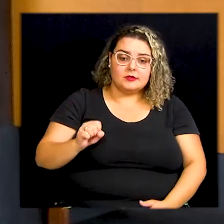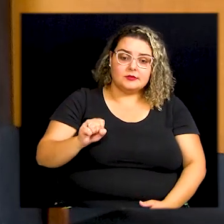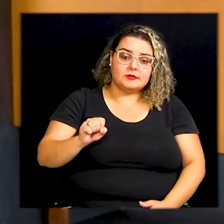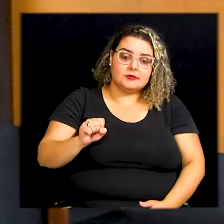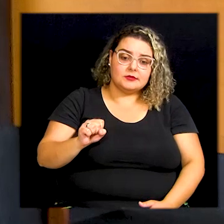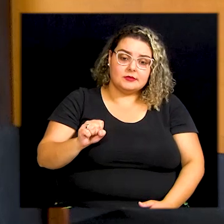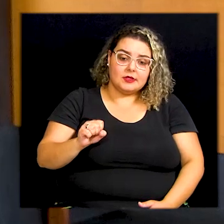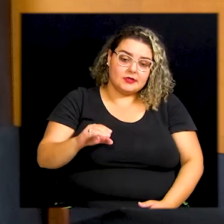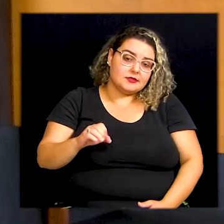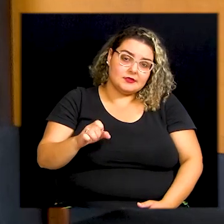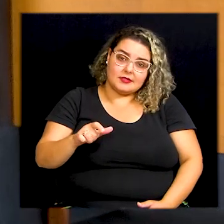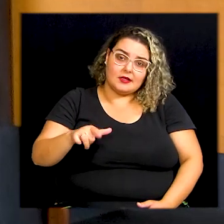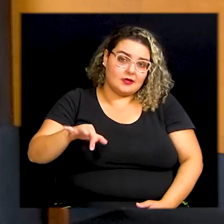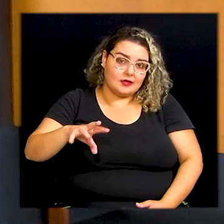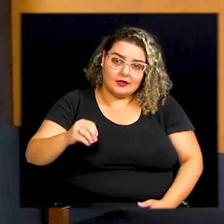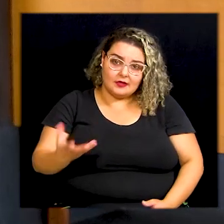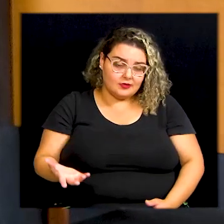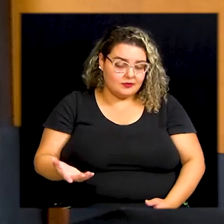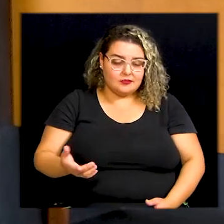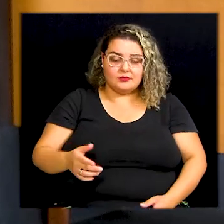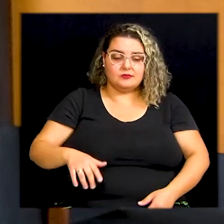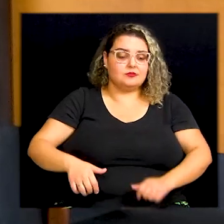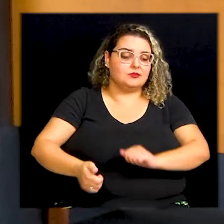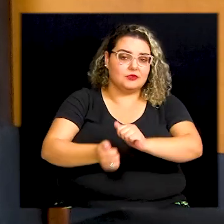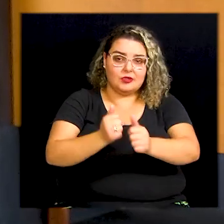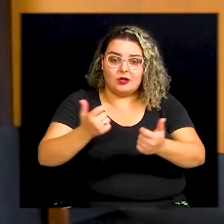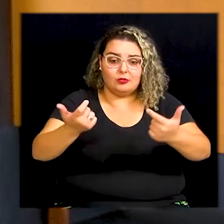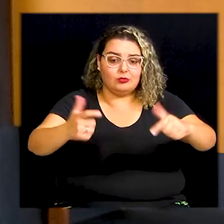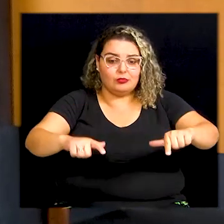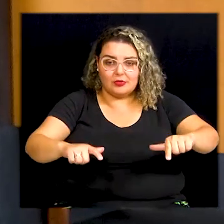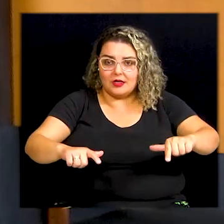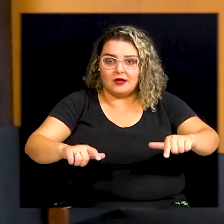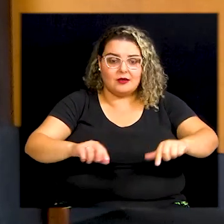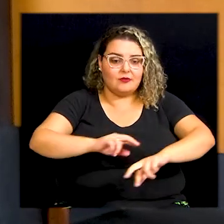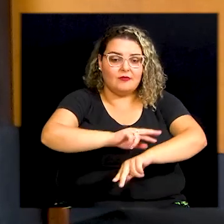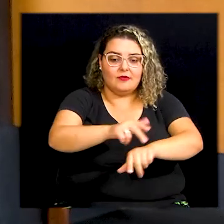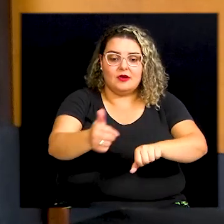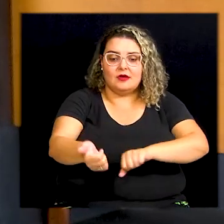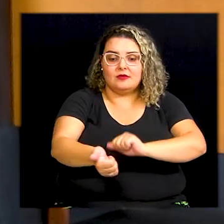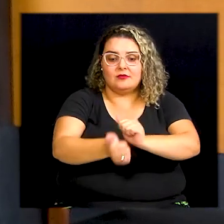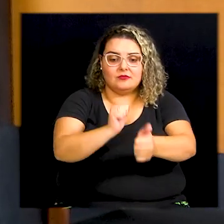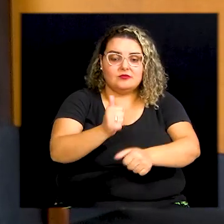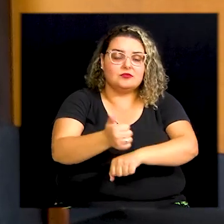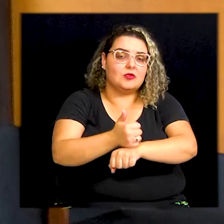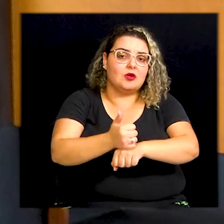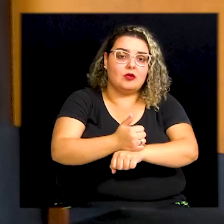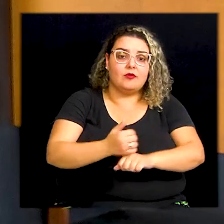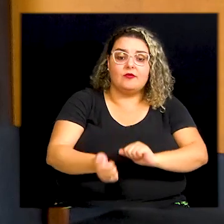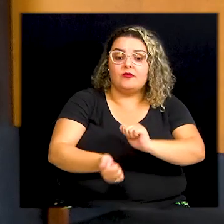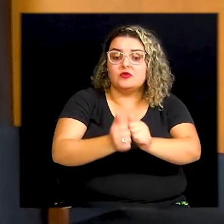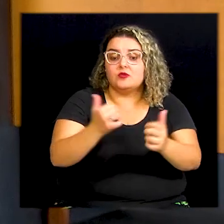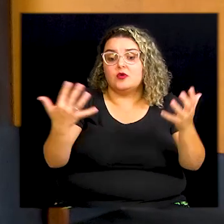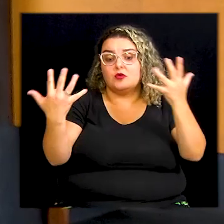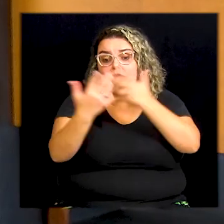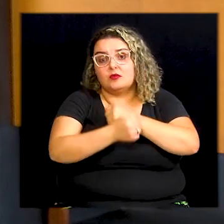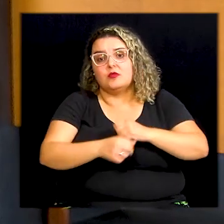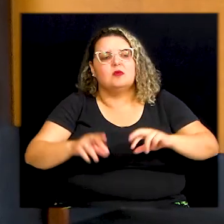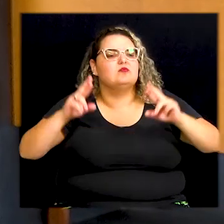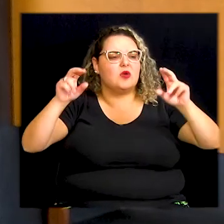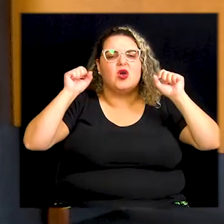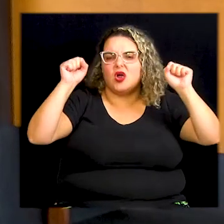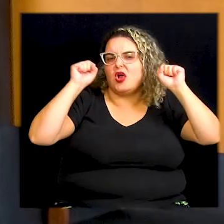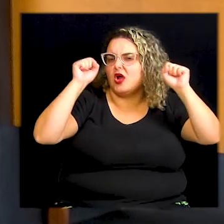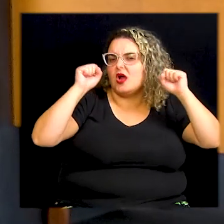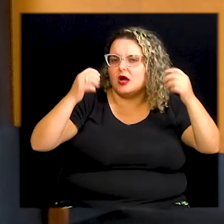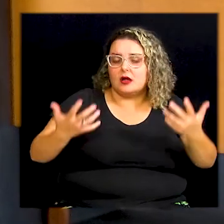né, de jogadores, então às vezes eles vêm para cá sabendo que vai ser um futebol bonito, sabendo que vão ser a